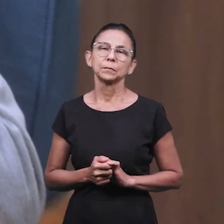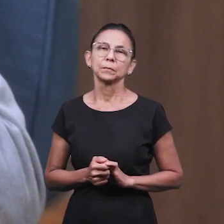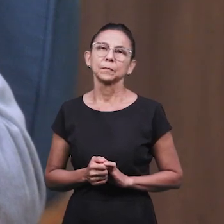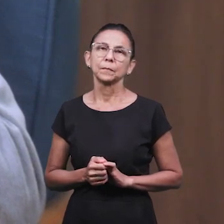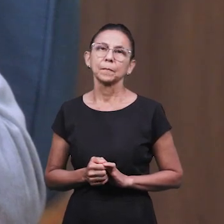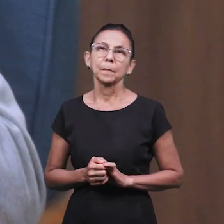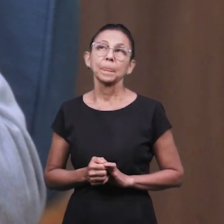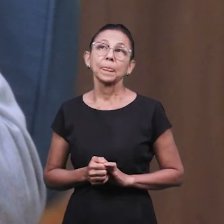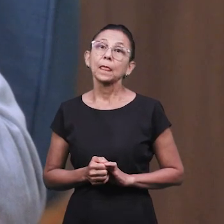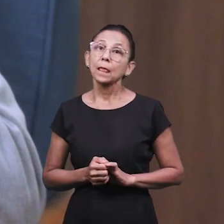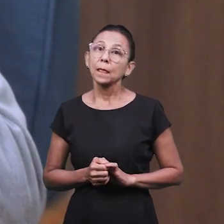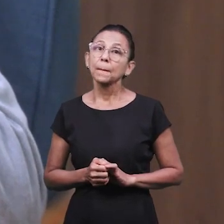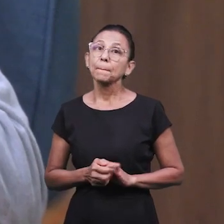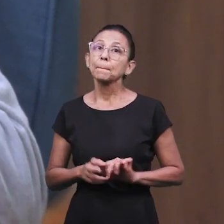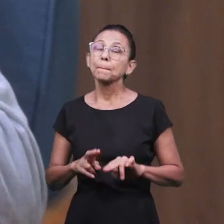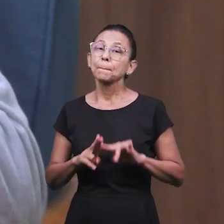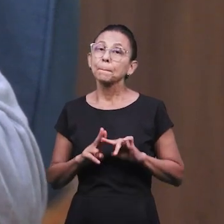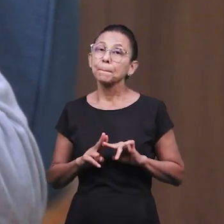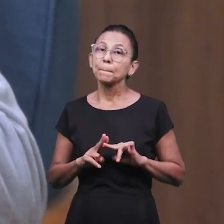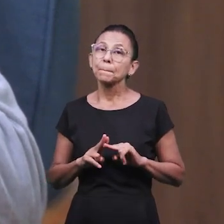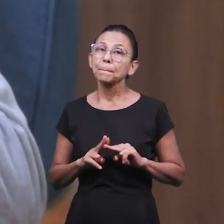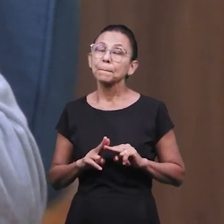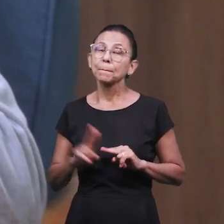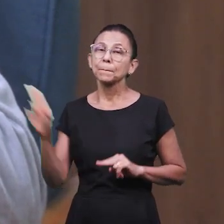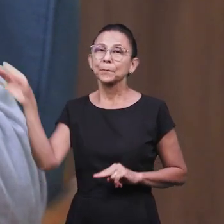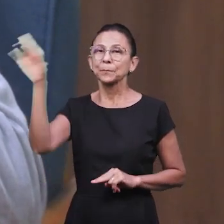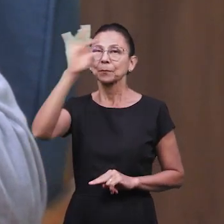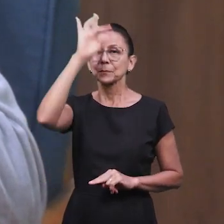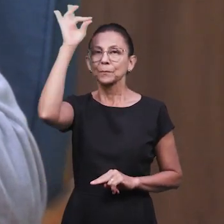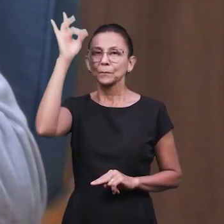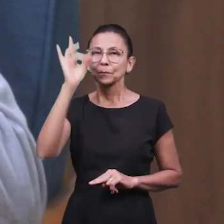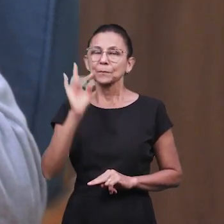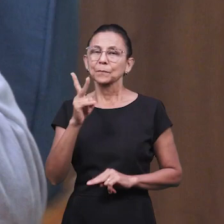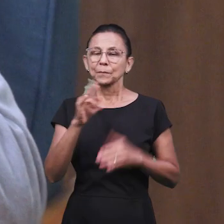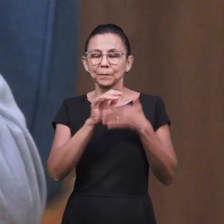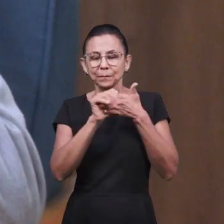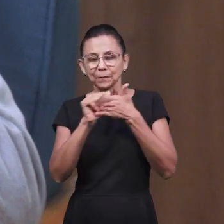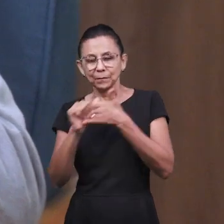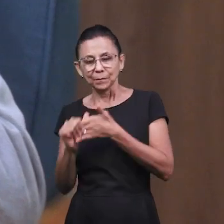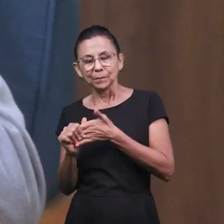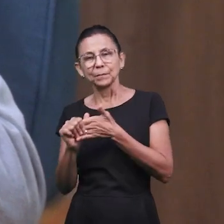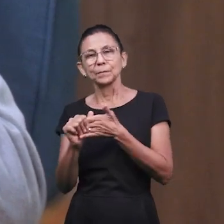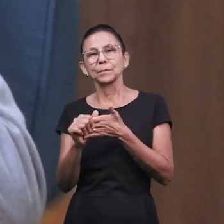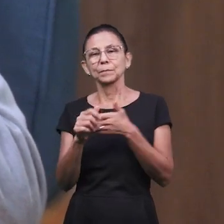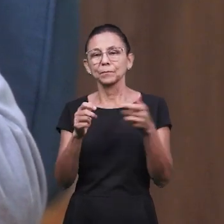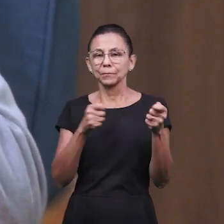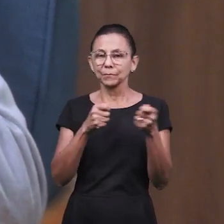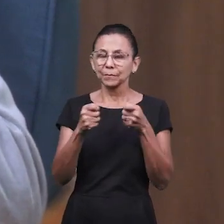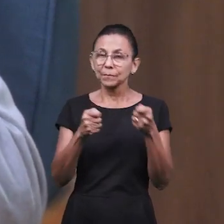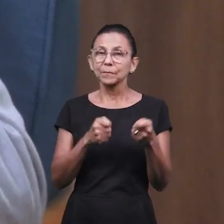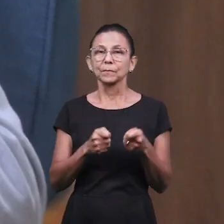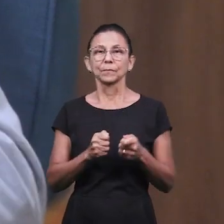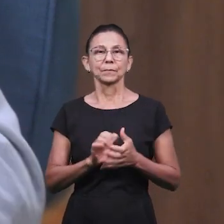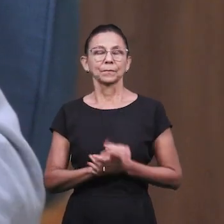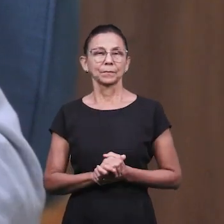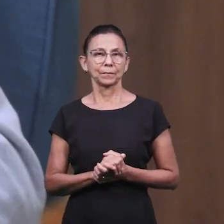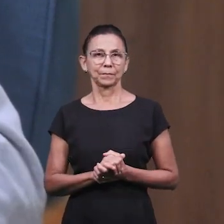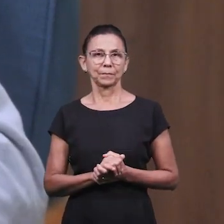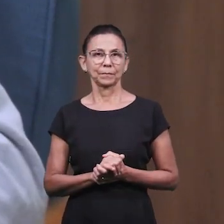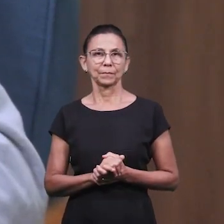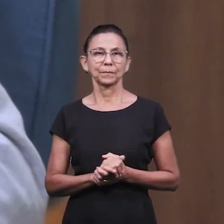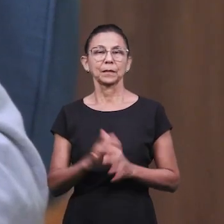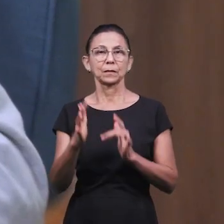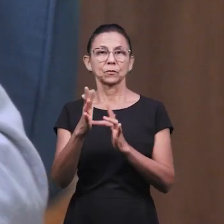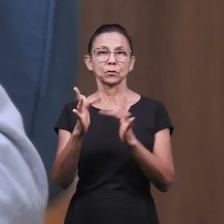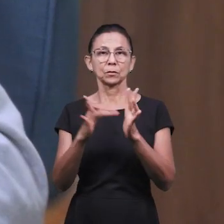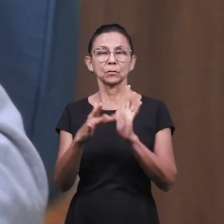diariamente o Espírito Santo nas nossas vidas. O Senhor Jesus morreu